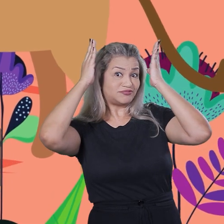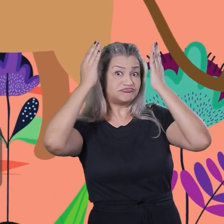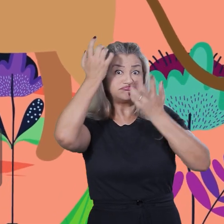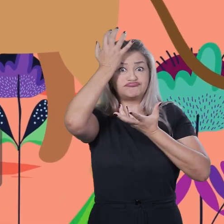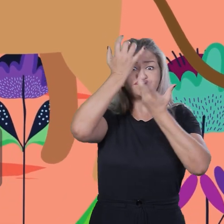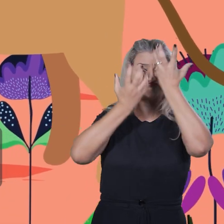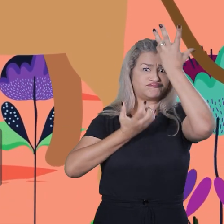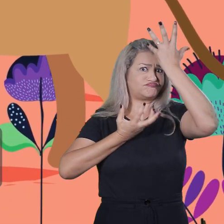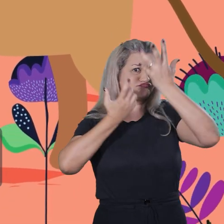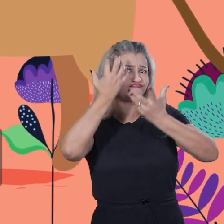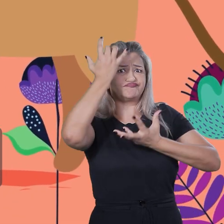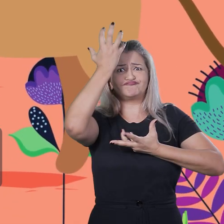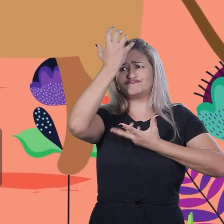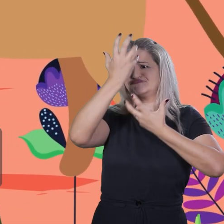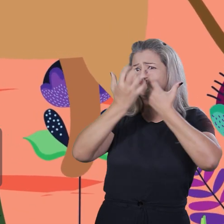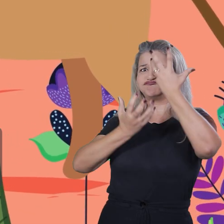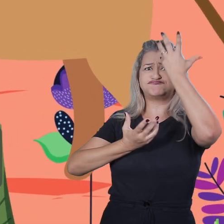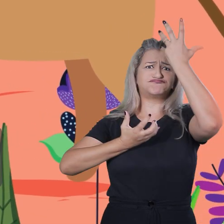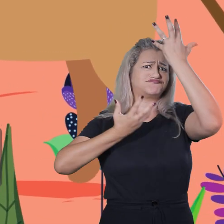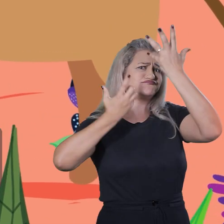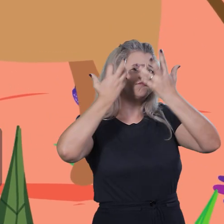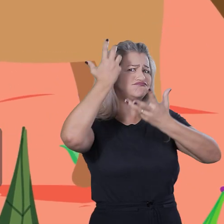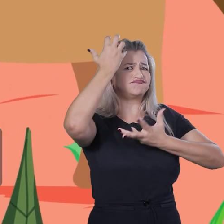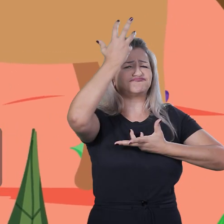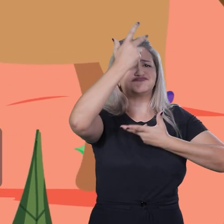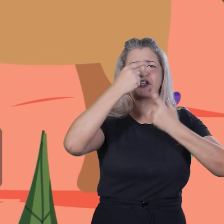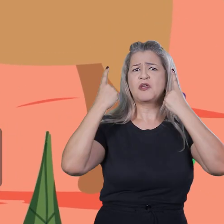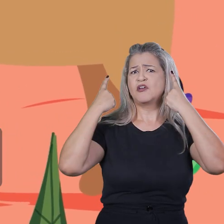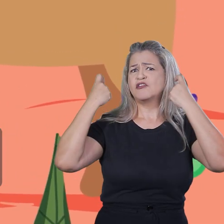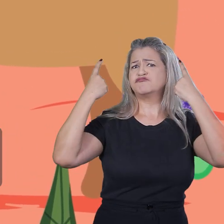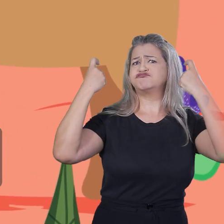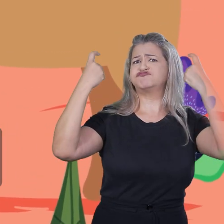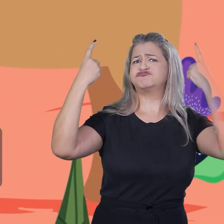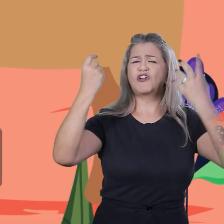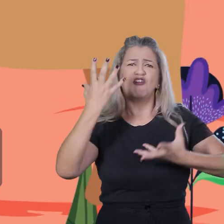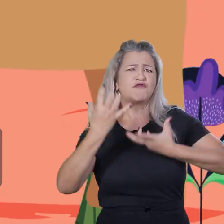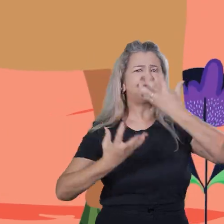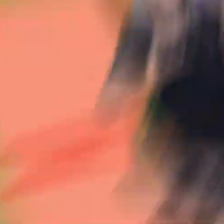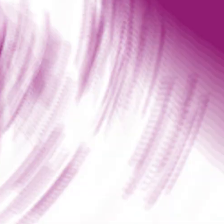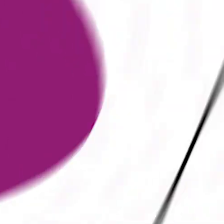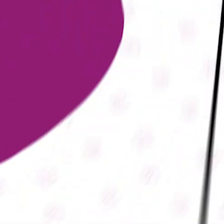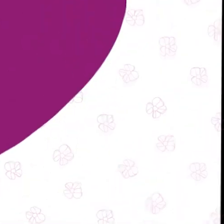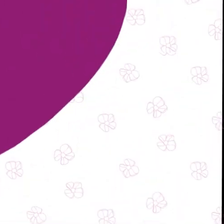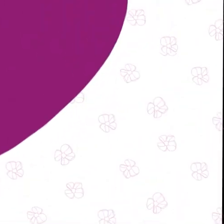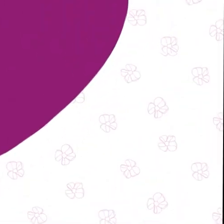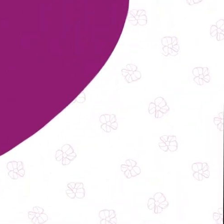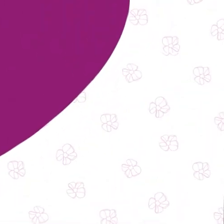corpo em chamas, sem cabeça, e emite som de fogo ao galopar.